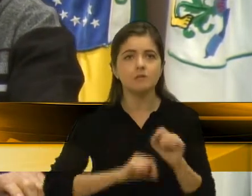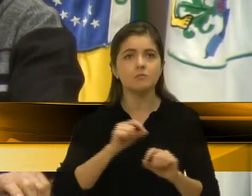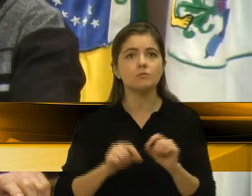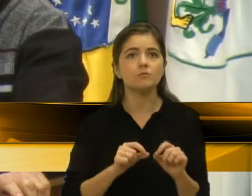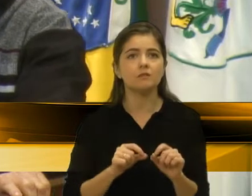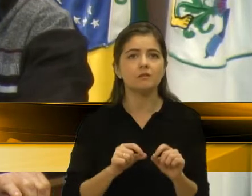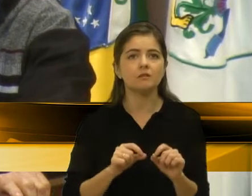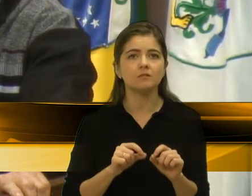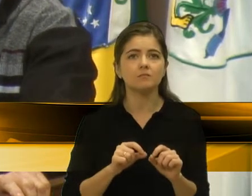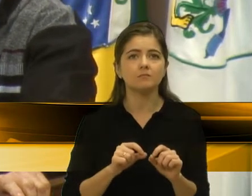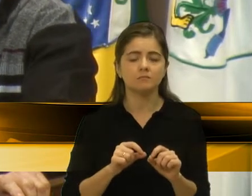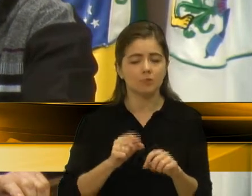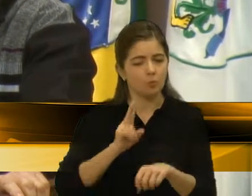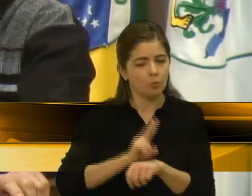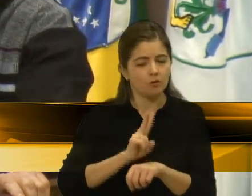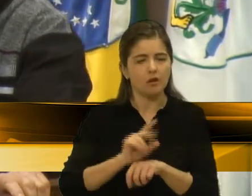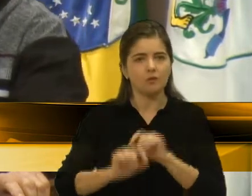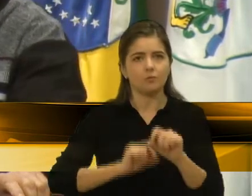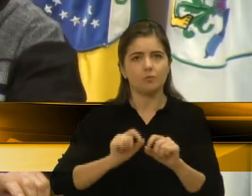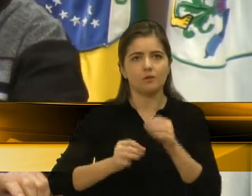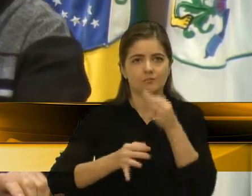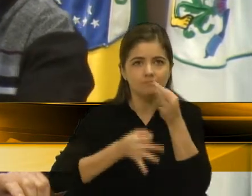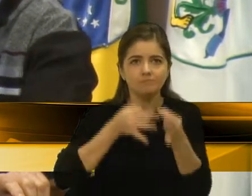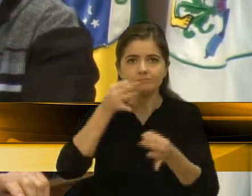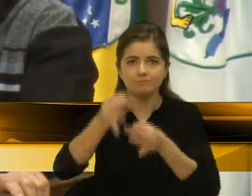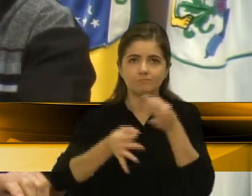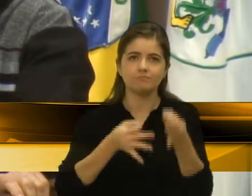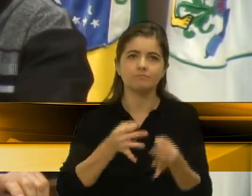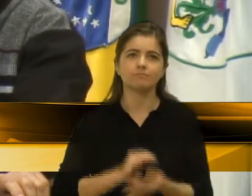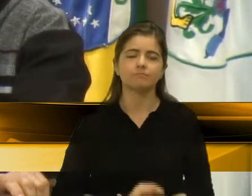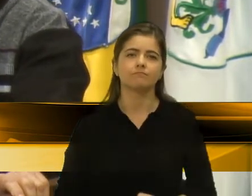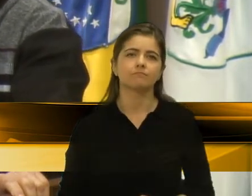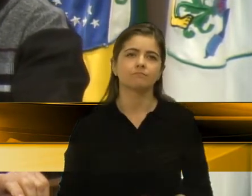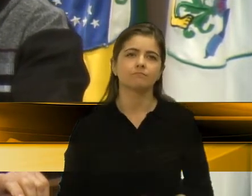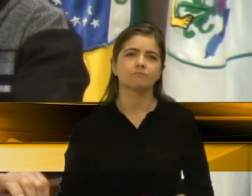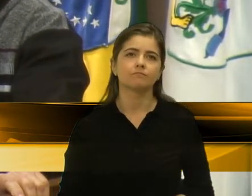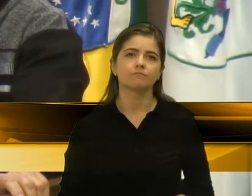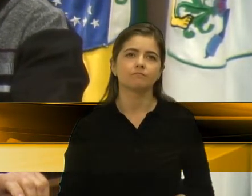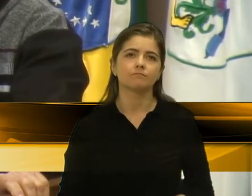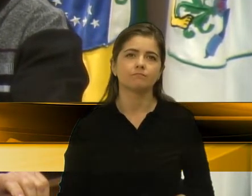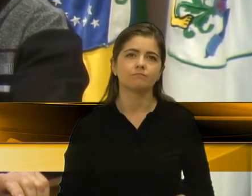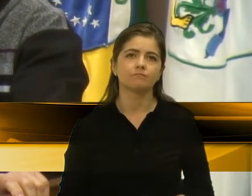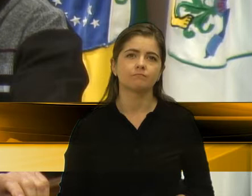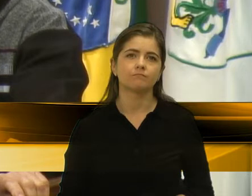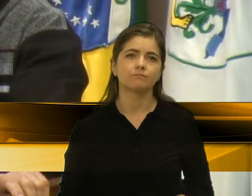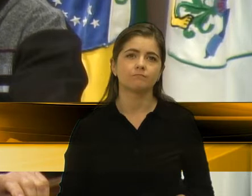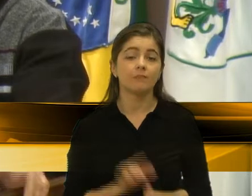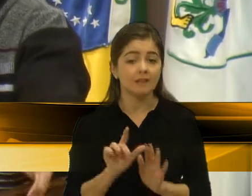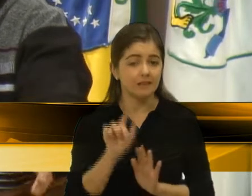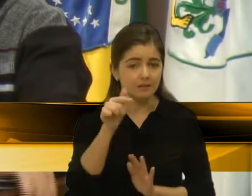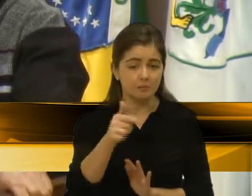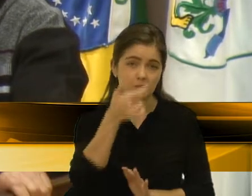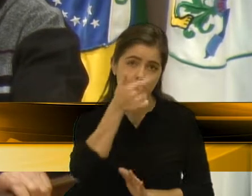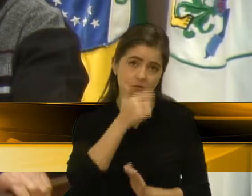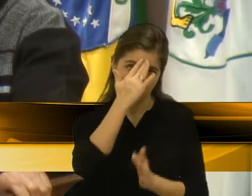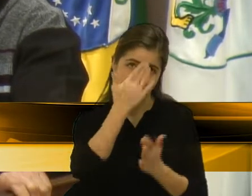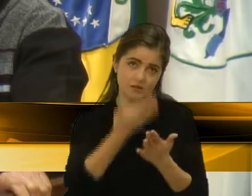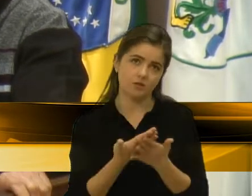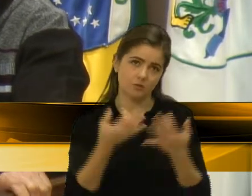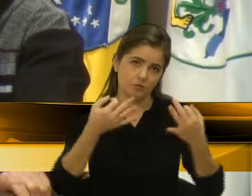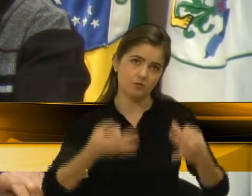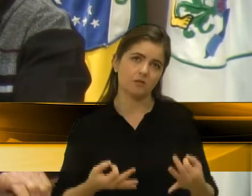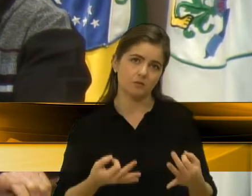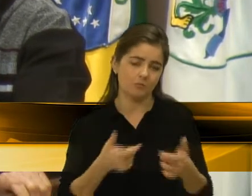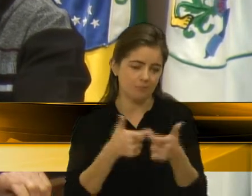que fizemos e que falamos também. Então, fica aqui o dito que vai depois voltar, acredito, tenho certeza que a